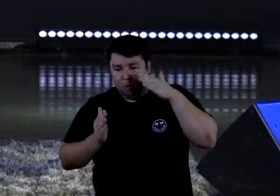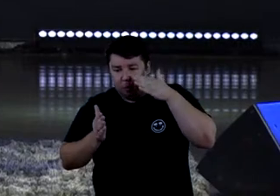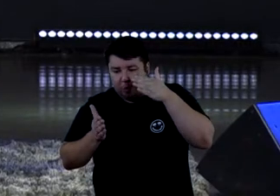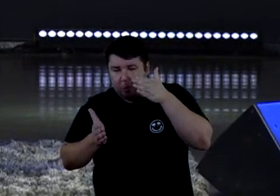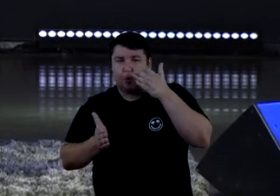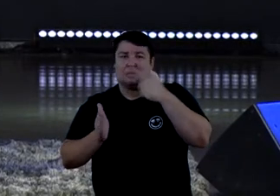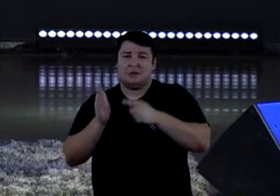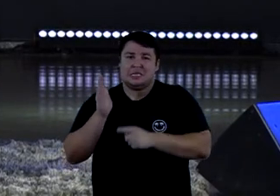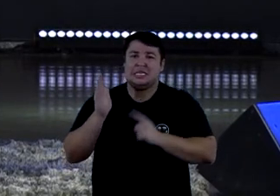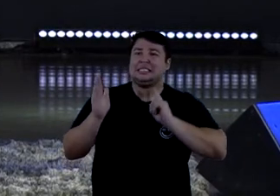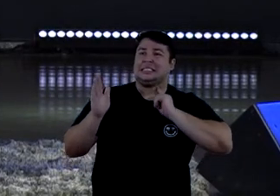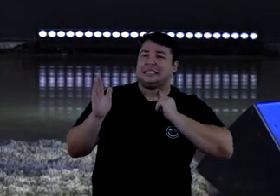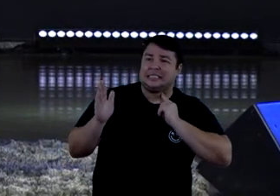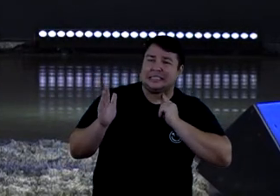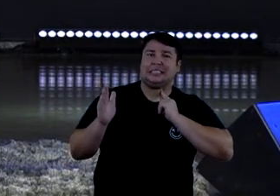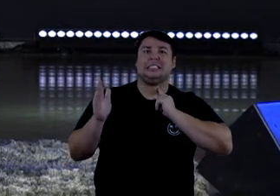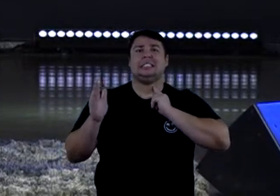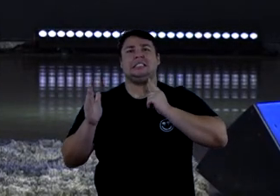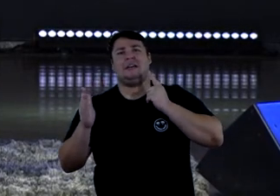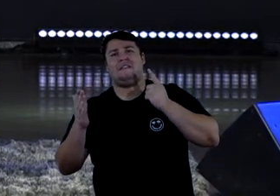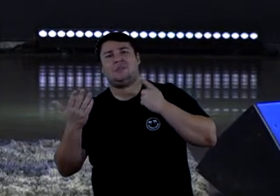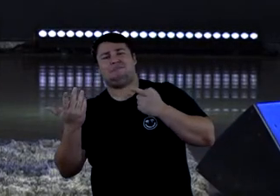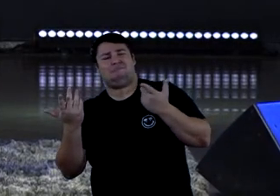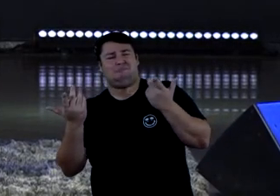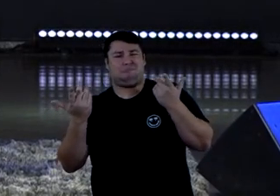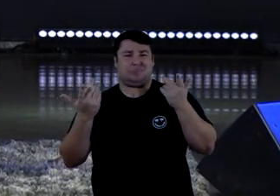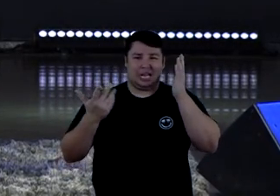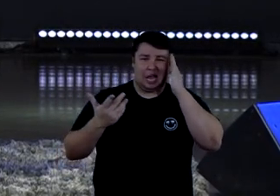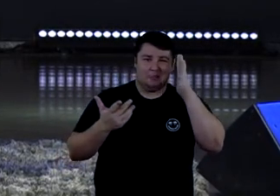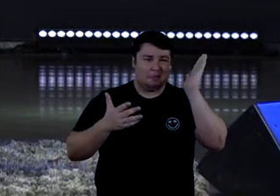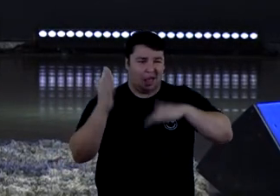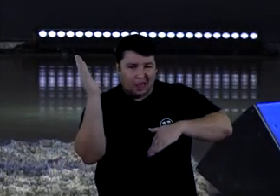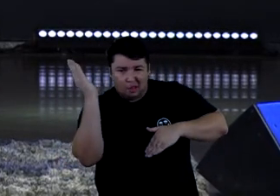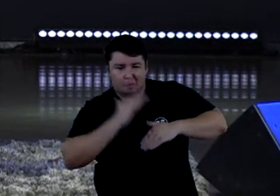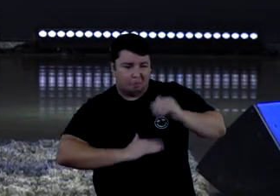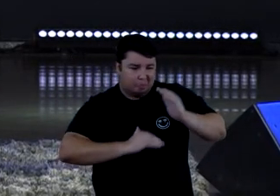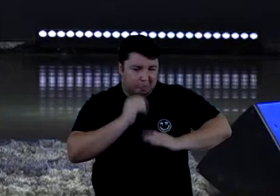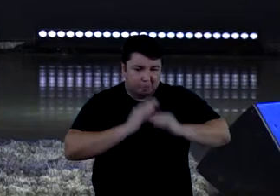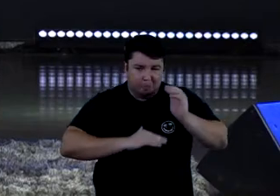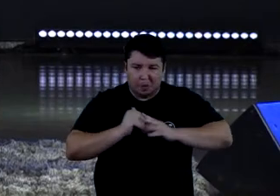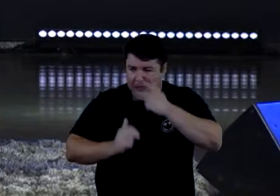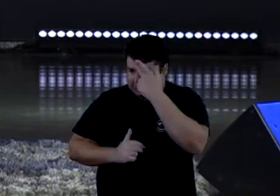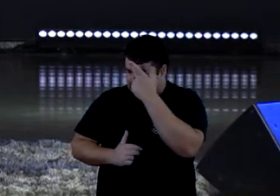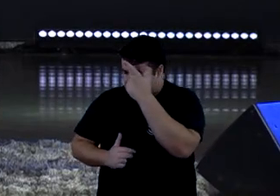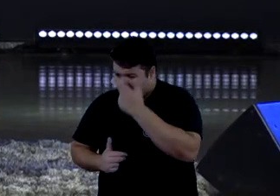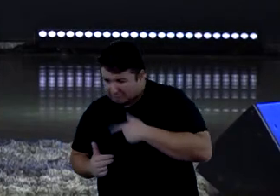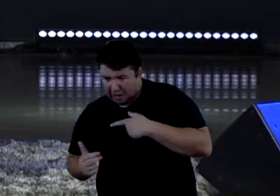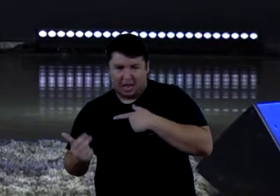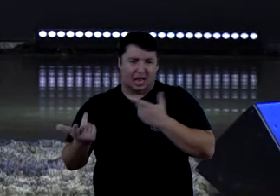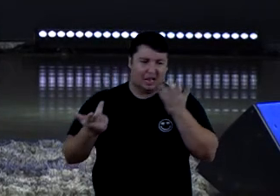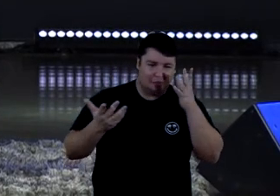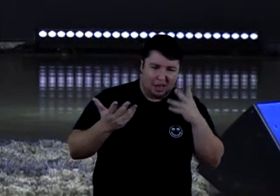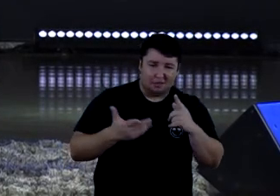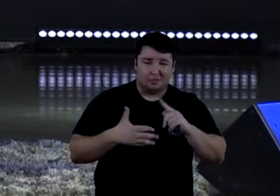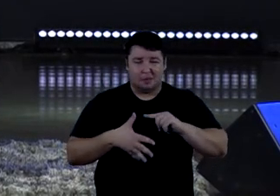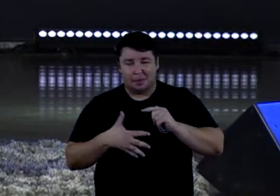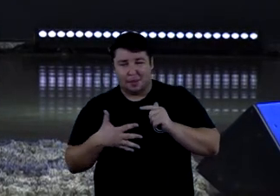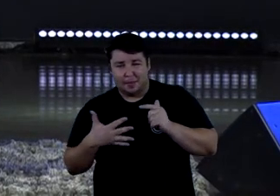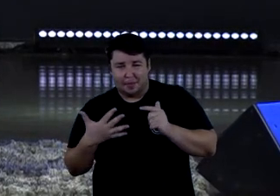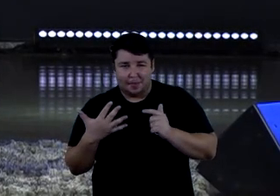mais impura, cada vez mais revoltada, cada vez mais profana, cada vez mais egocêntrica, etc, etc,